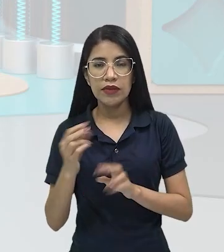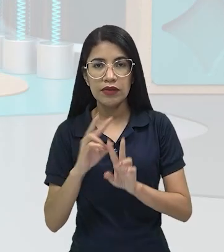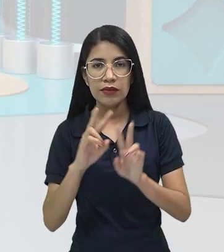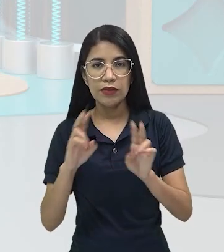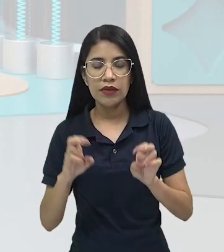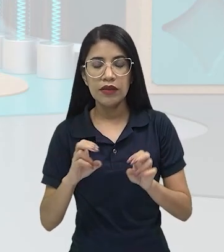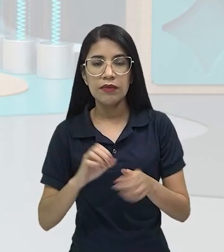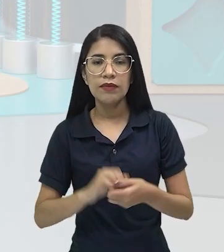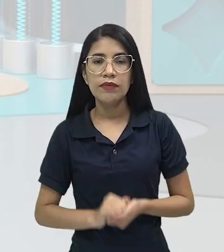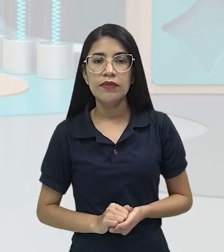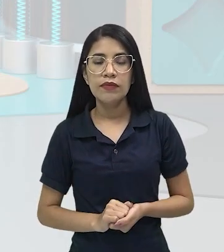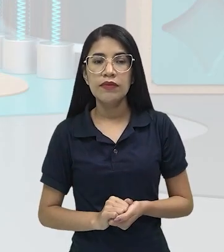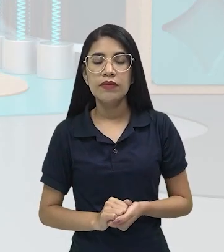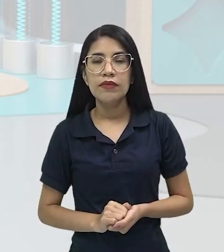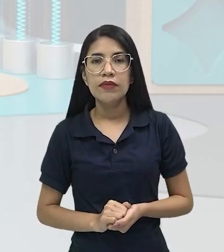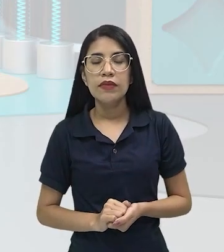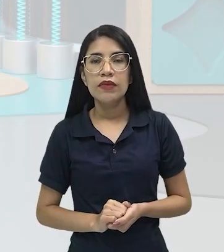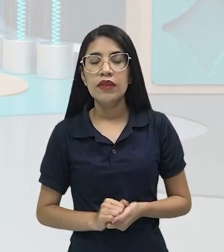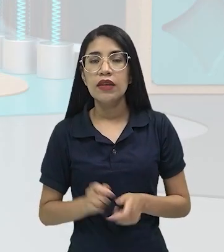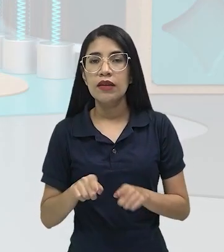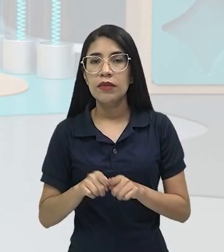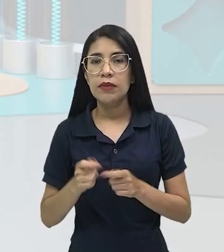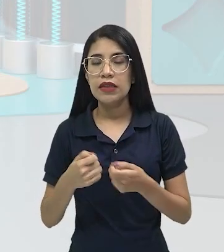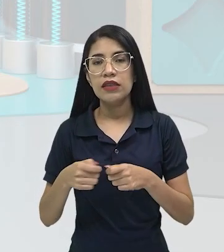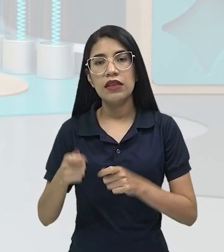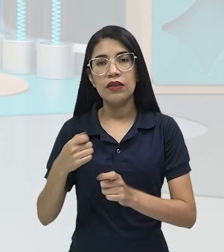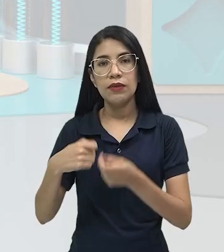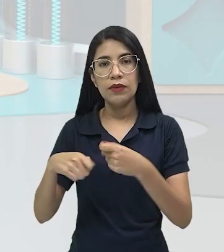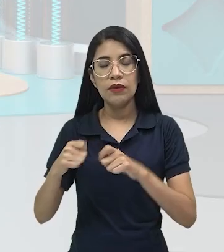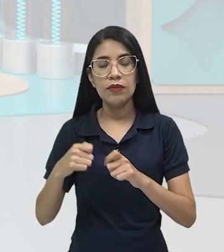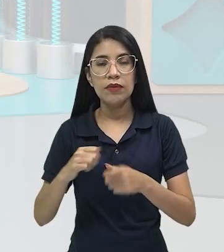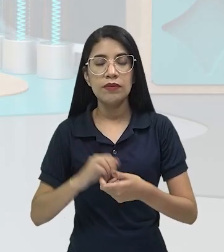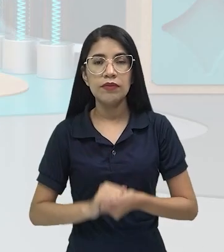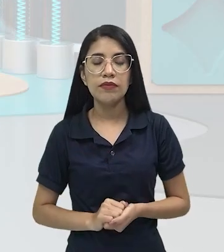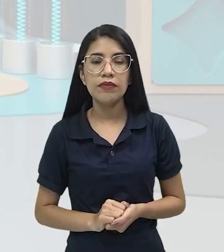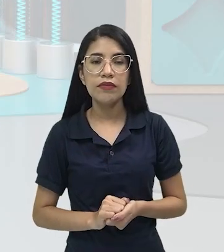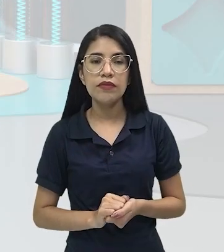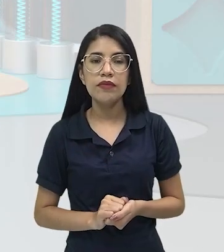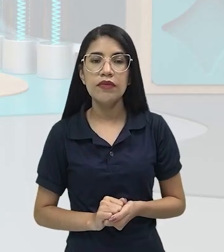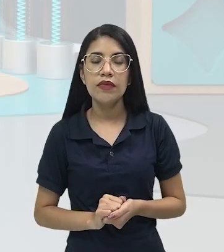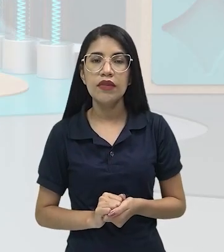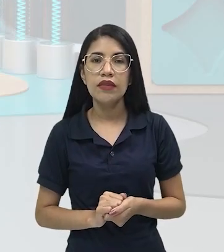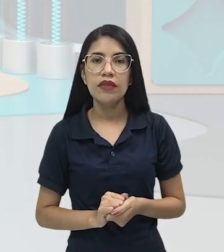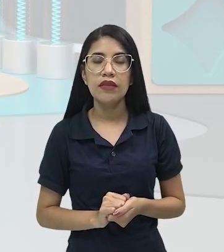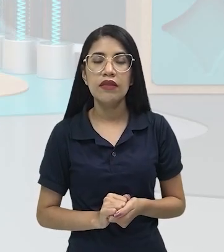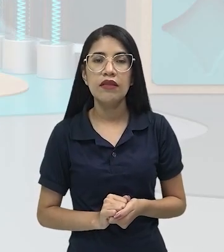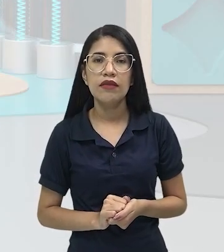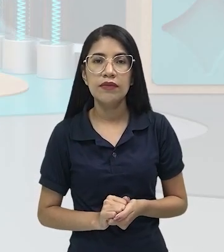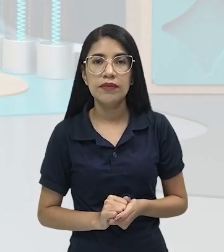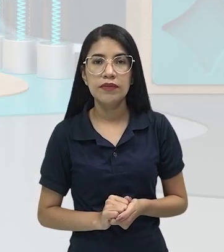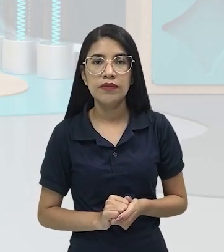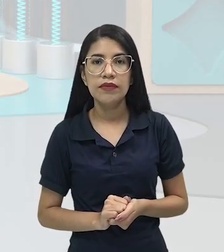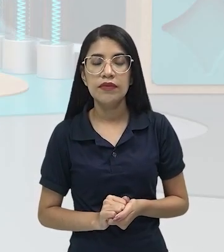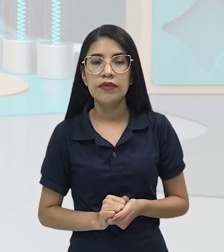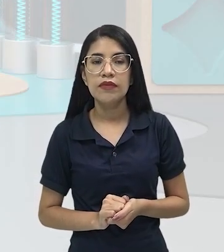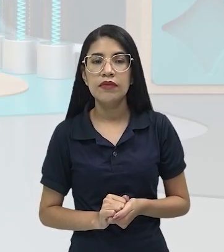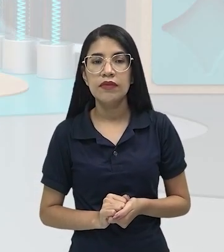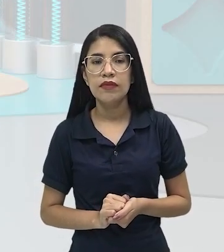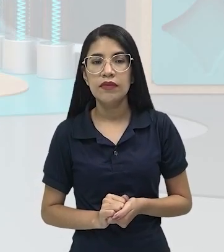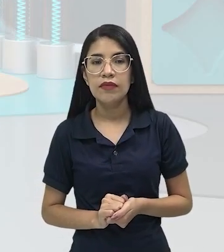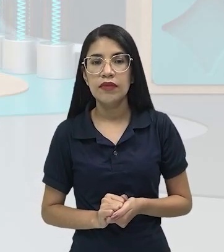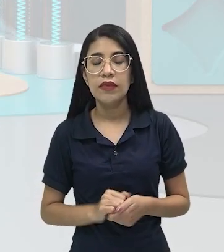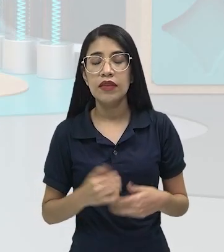reciclar, economizar, todos eles no infinitivo. Vamos falar um pouquinho sobre essa forma do verbo. Plantar árvores, reciclar o lixo e economizar recursos